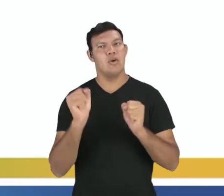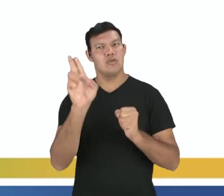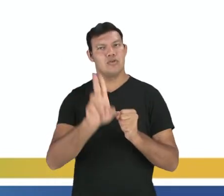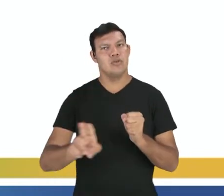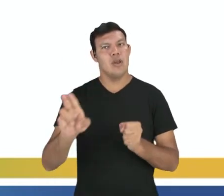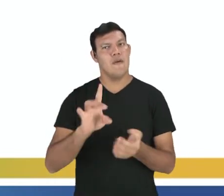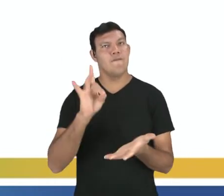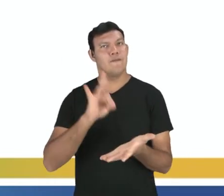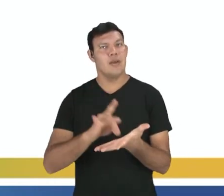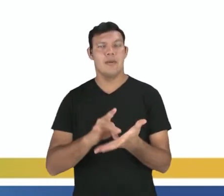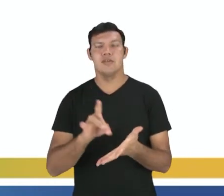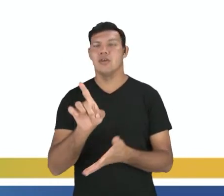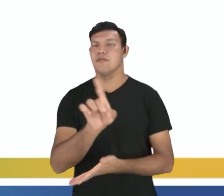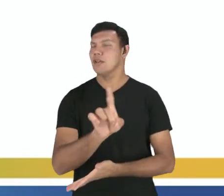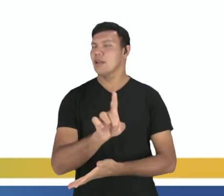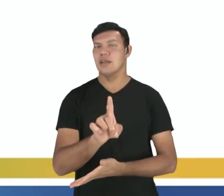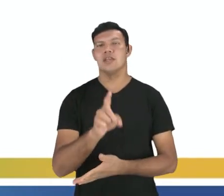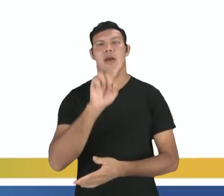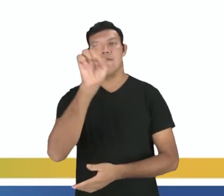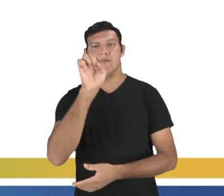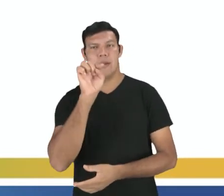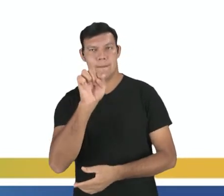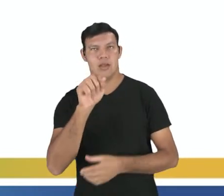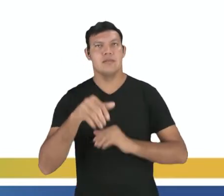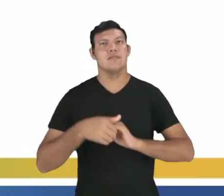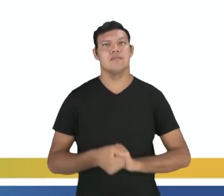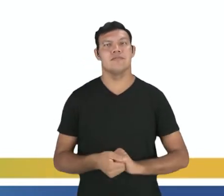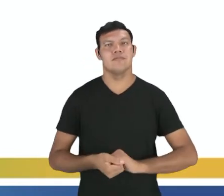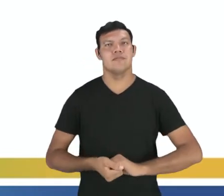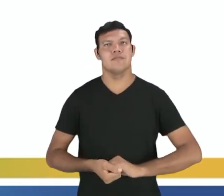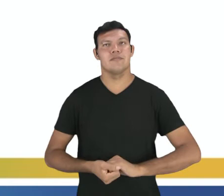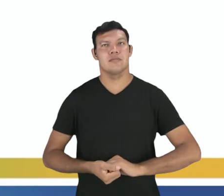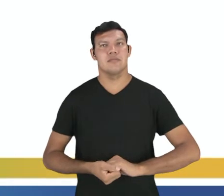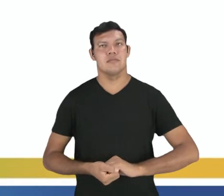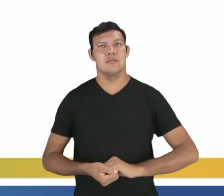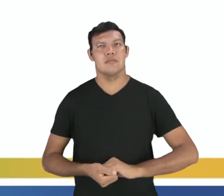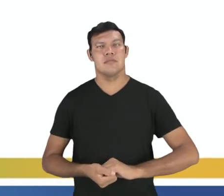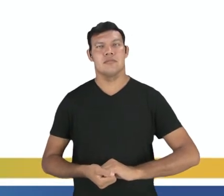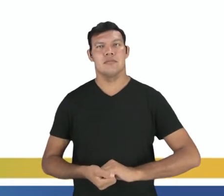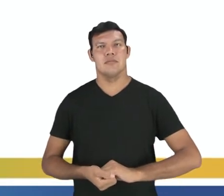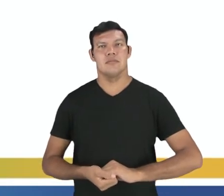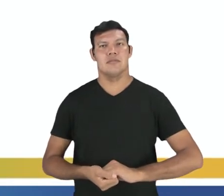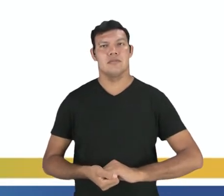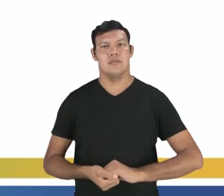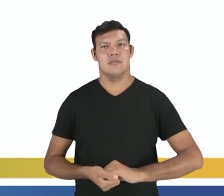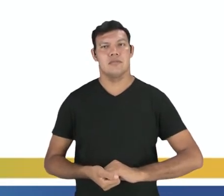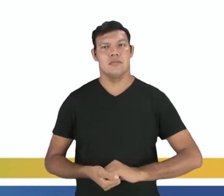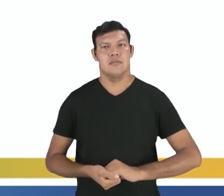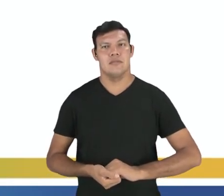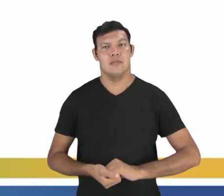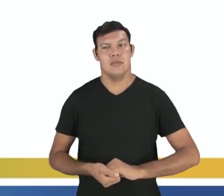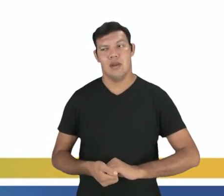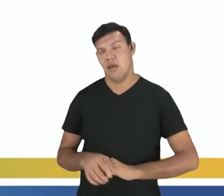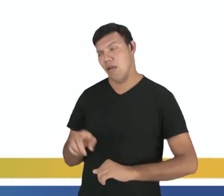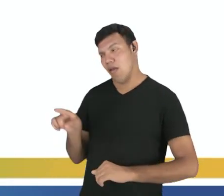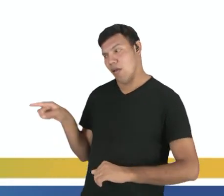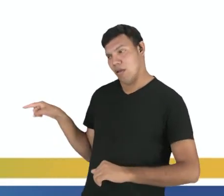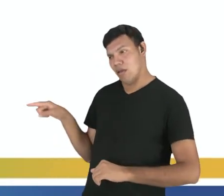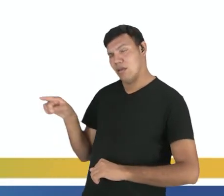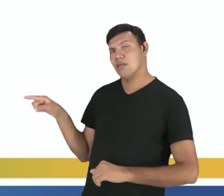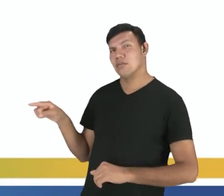Na afirmativa, nós temos They would study with you if you wanted. Eles poderiam estudar com você,